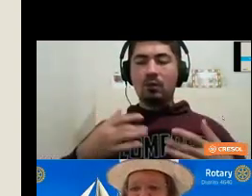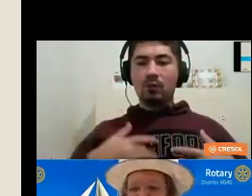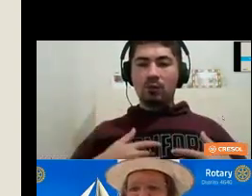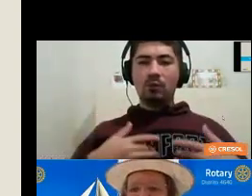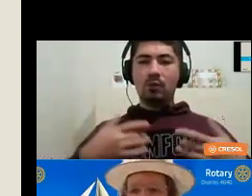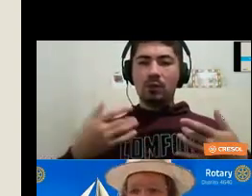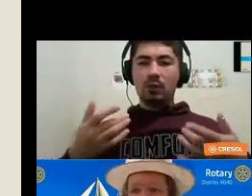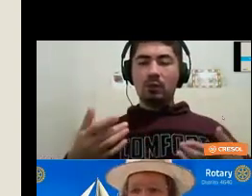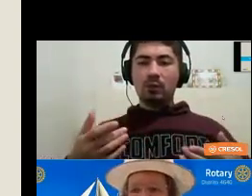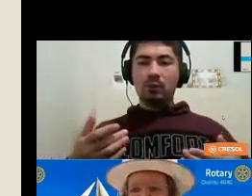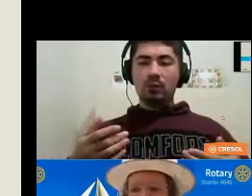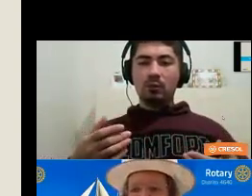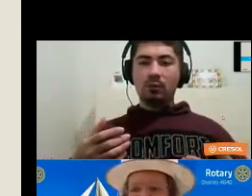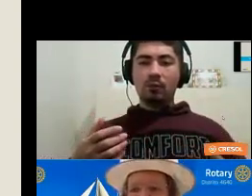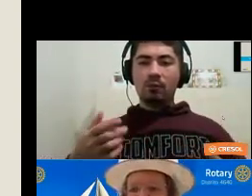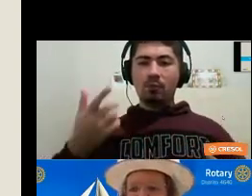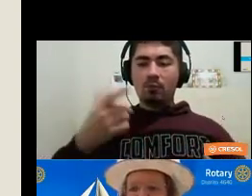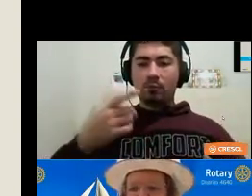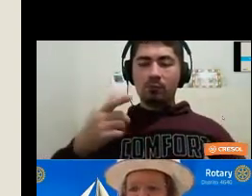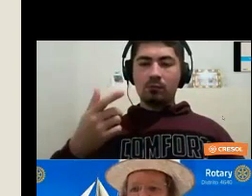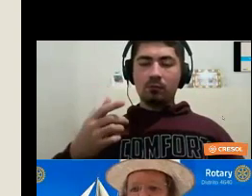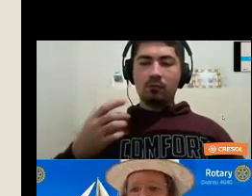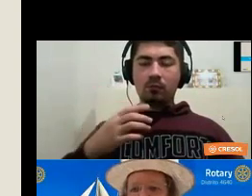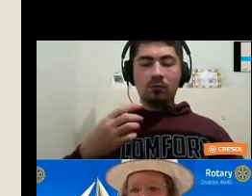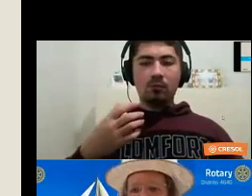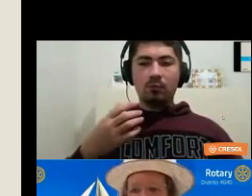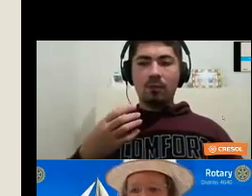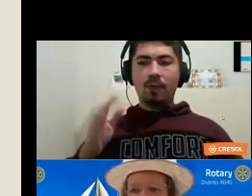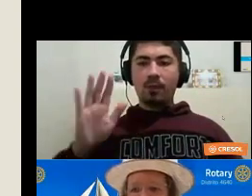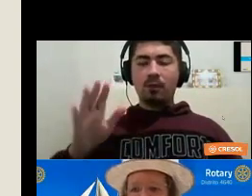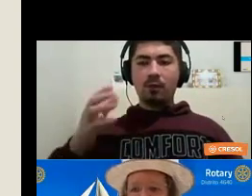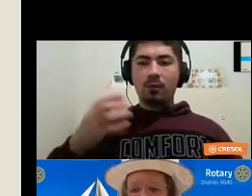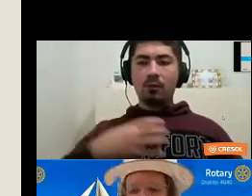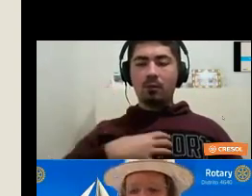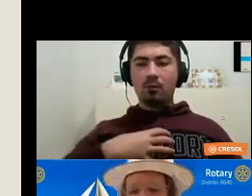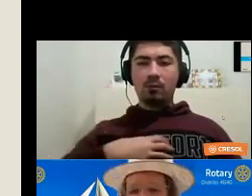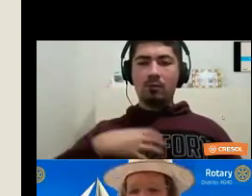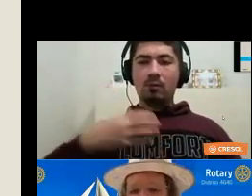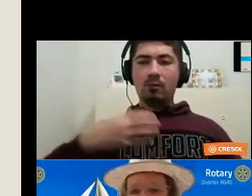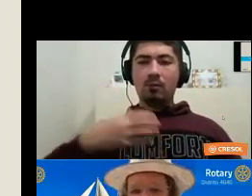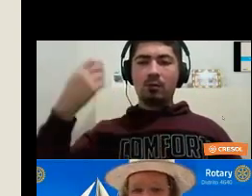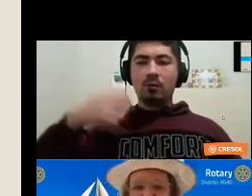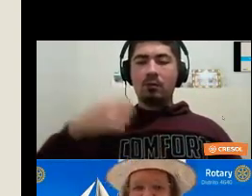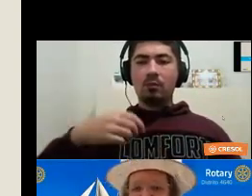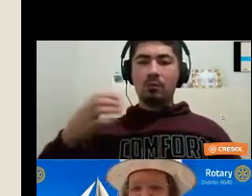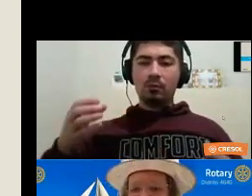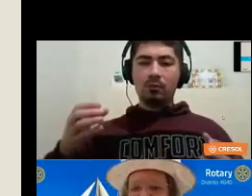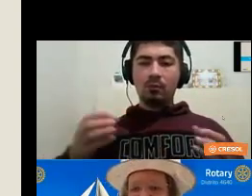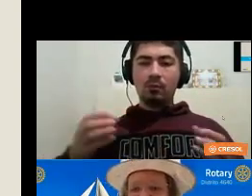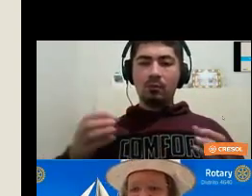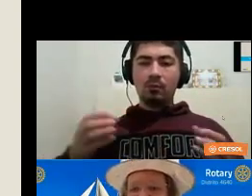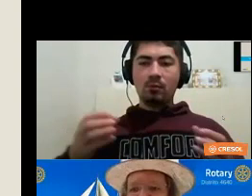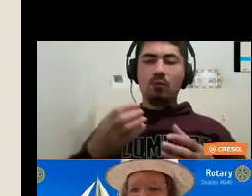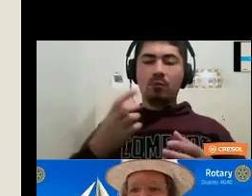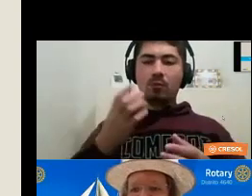não ter a obrigação de contribuir, mas existe uma obrigação moral de contribuir. Se nós participamos de um clube, é normal que a